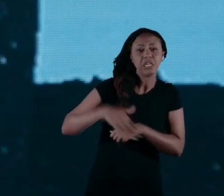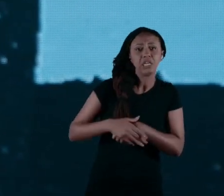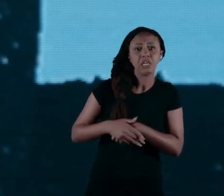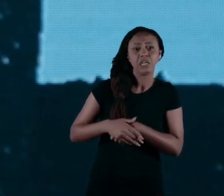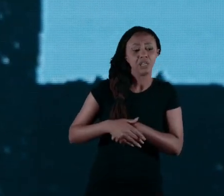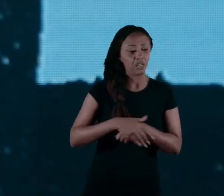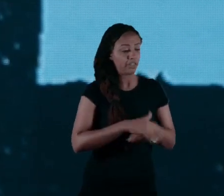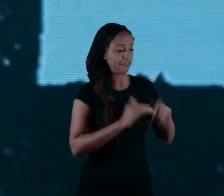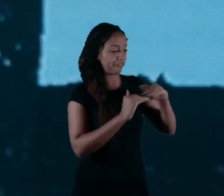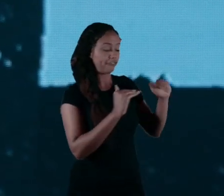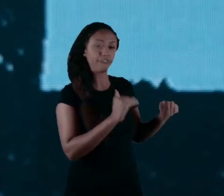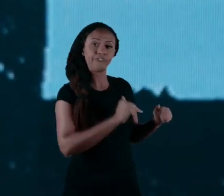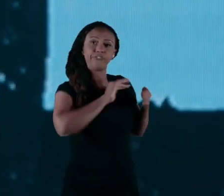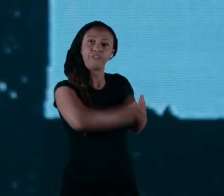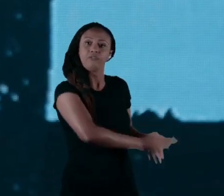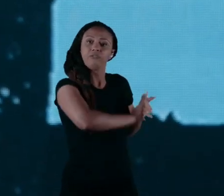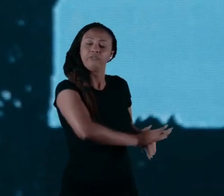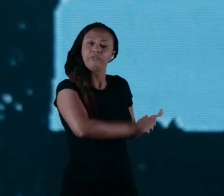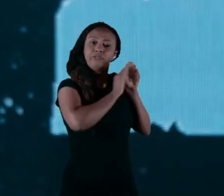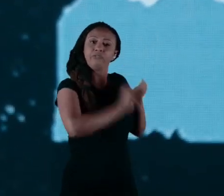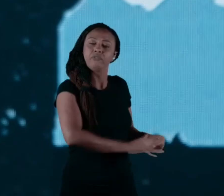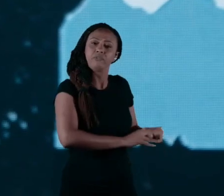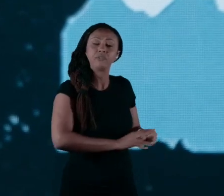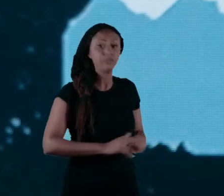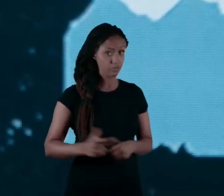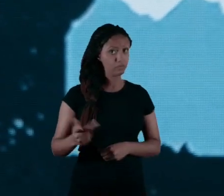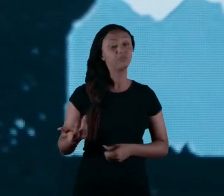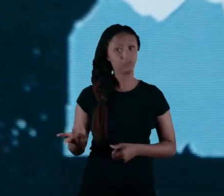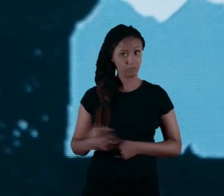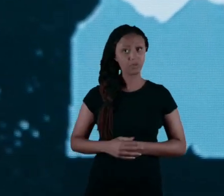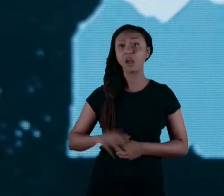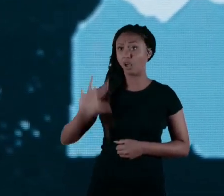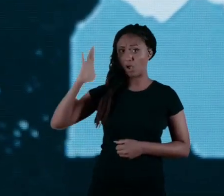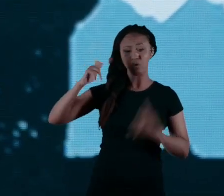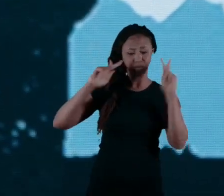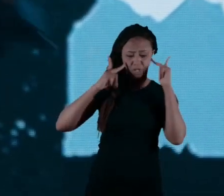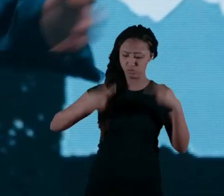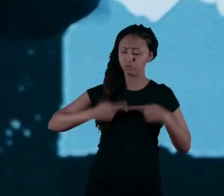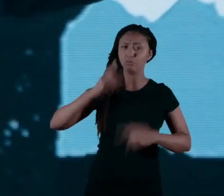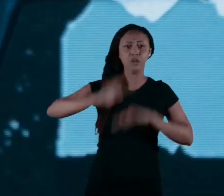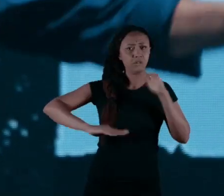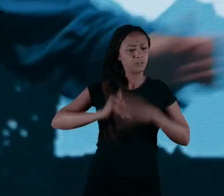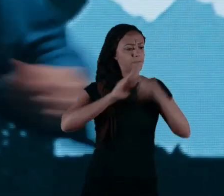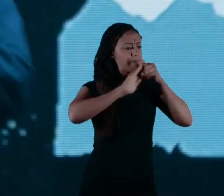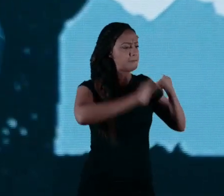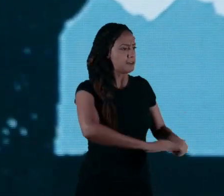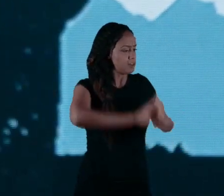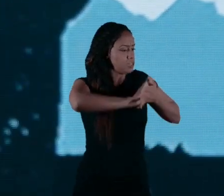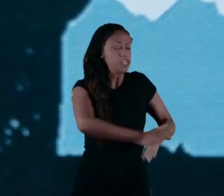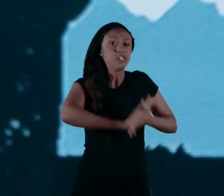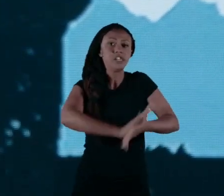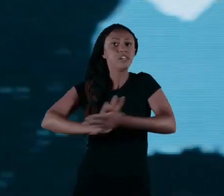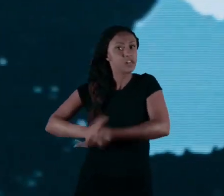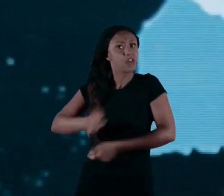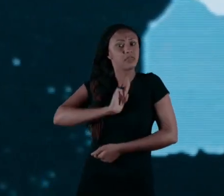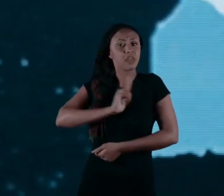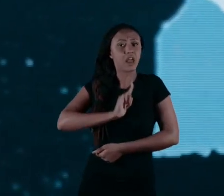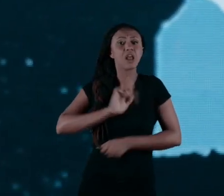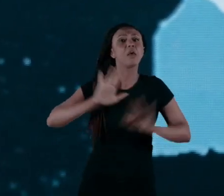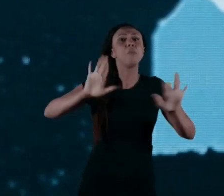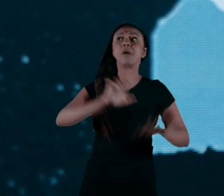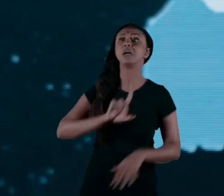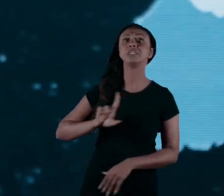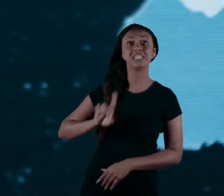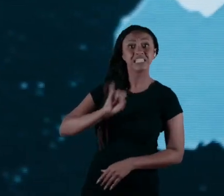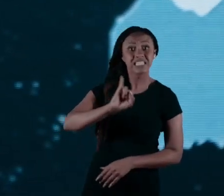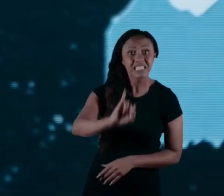Isso é muito comum. Isso faz parte da mentalidade humana de oprimir, de ferir os outros. O filho de Deus, ele